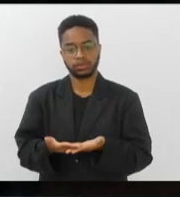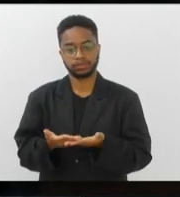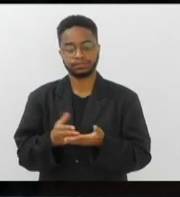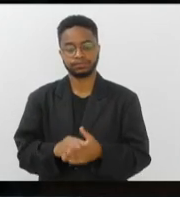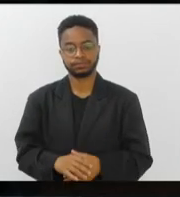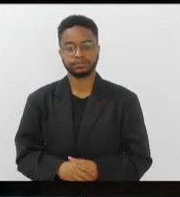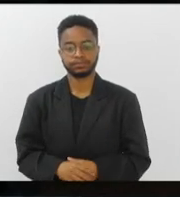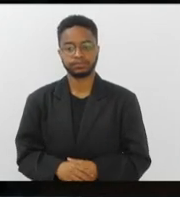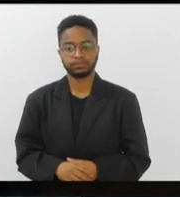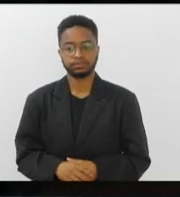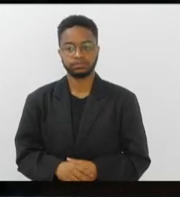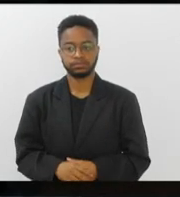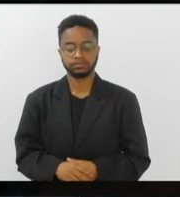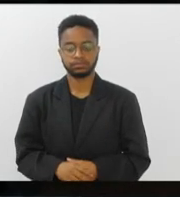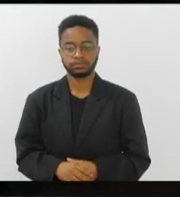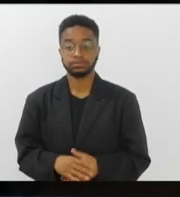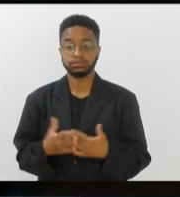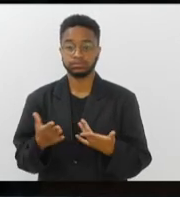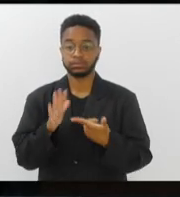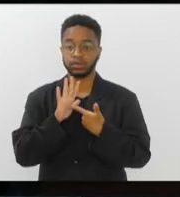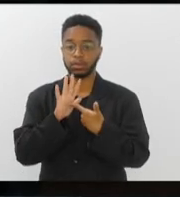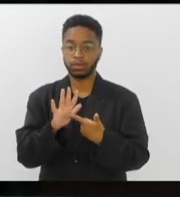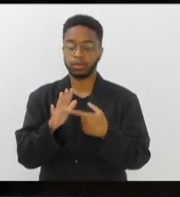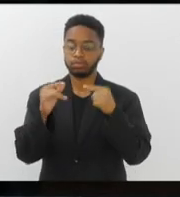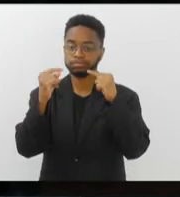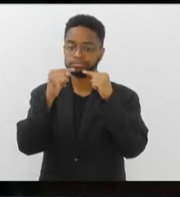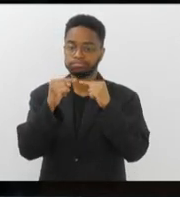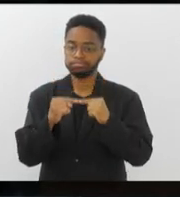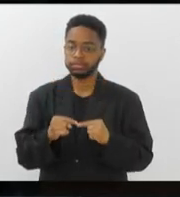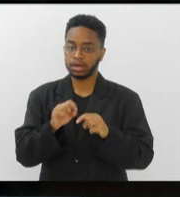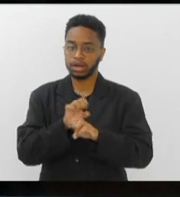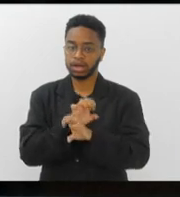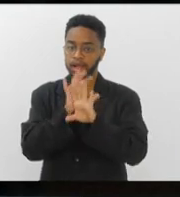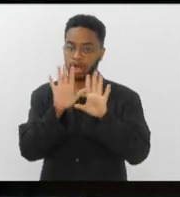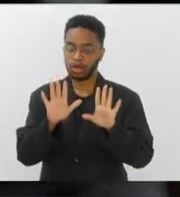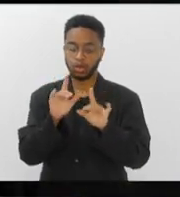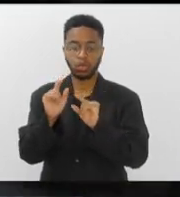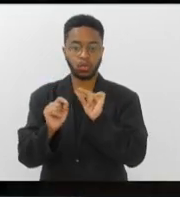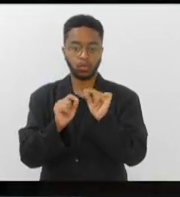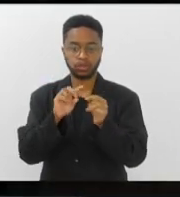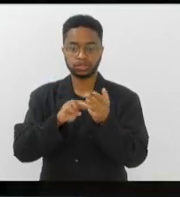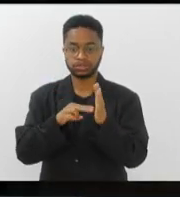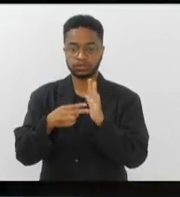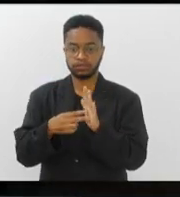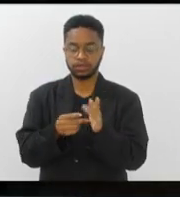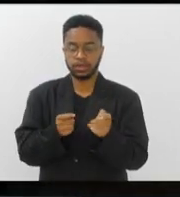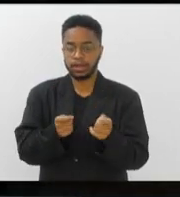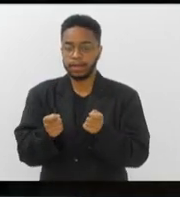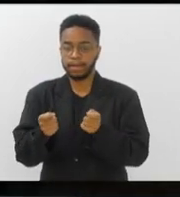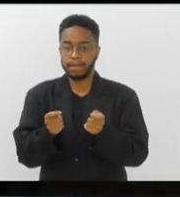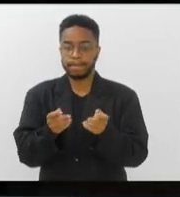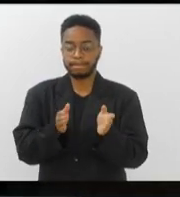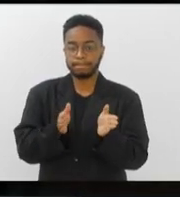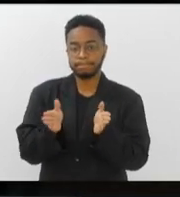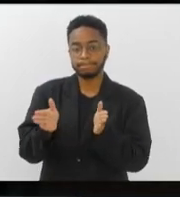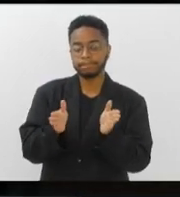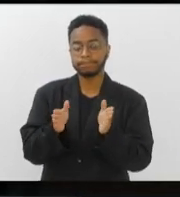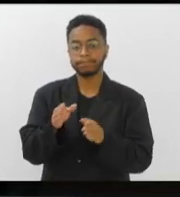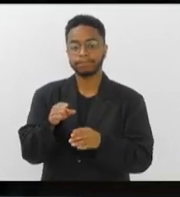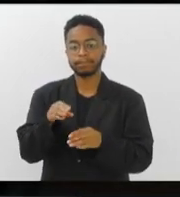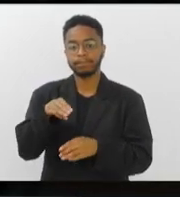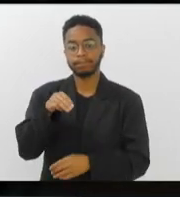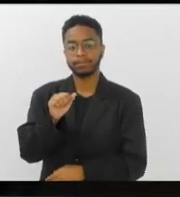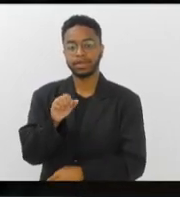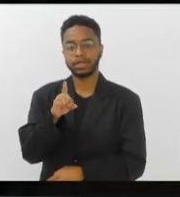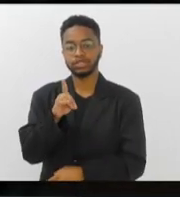escolar. Define claramente o que é a mediação, através de